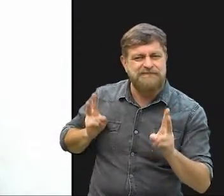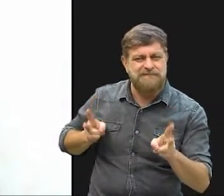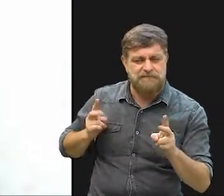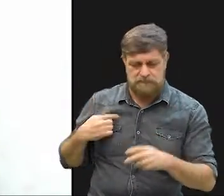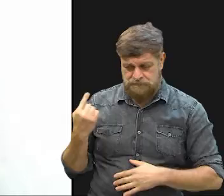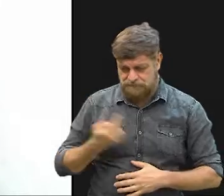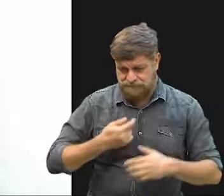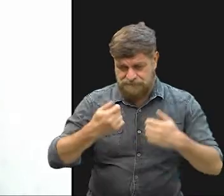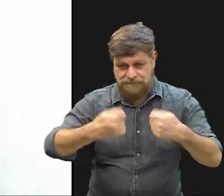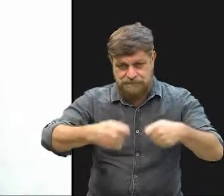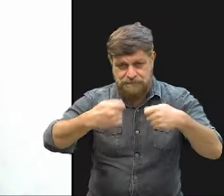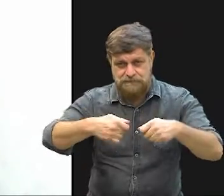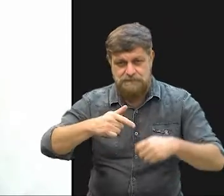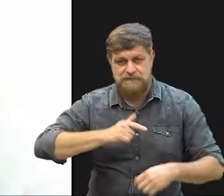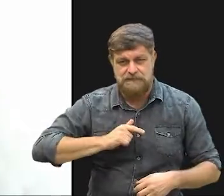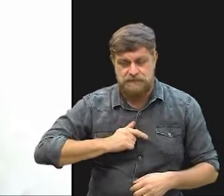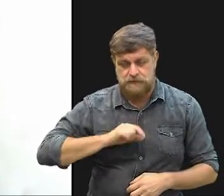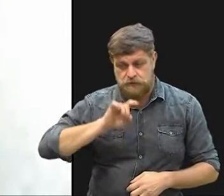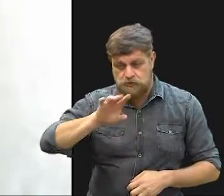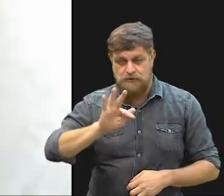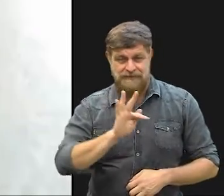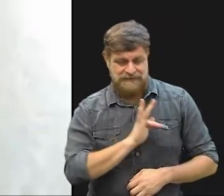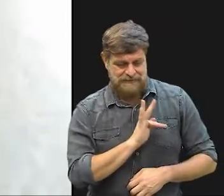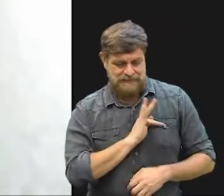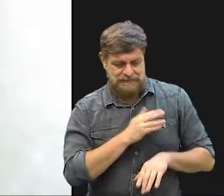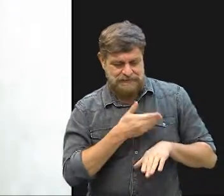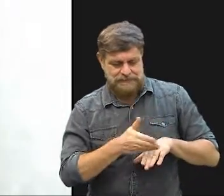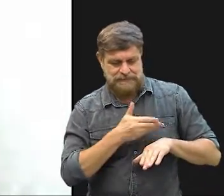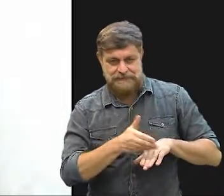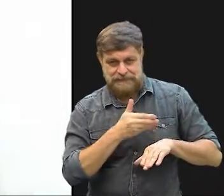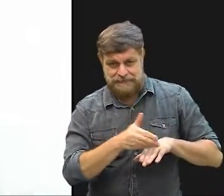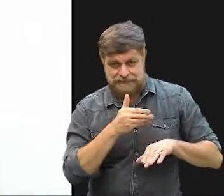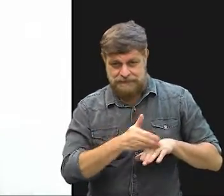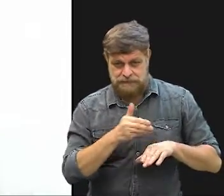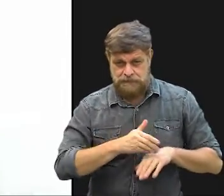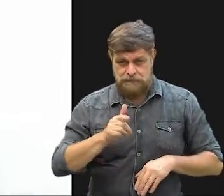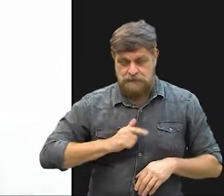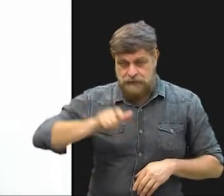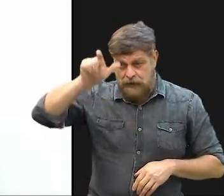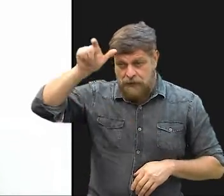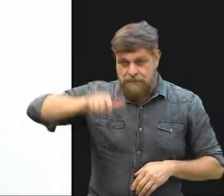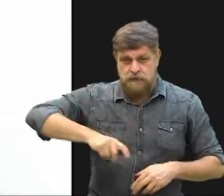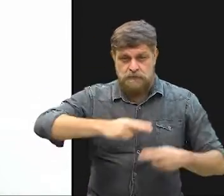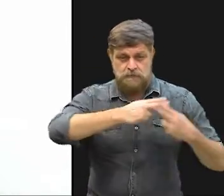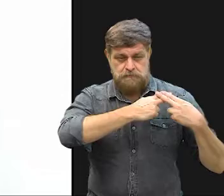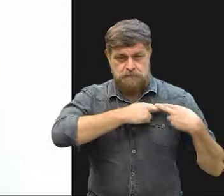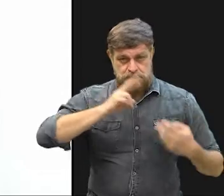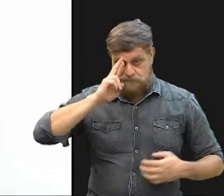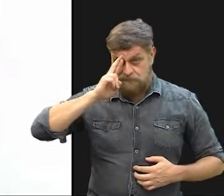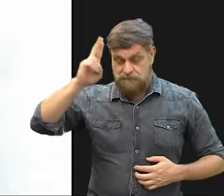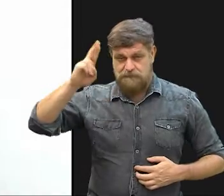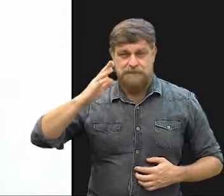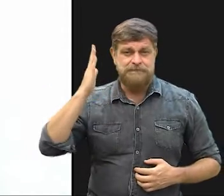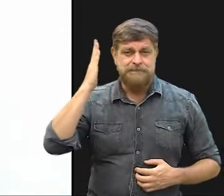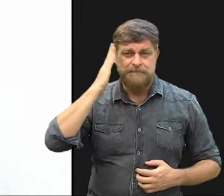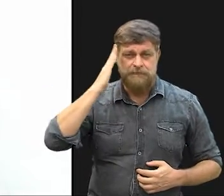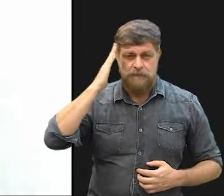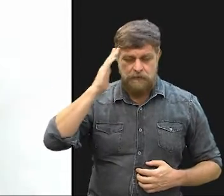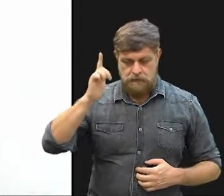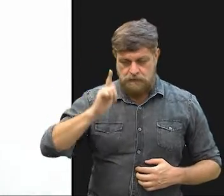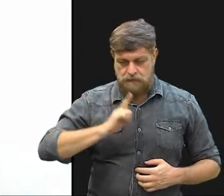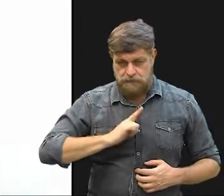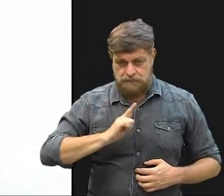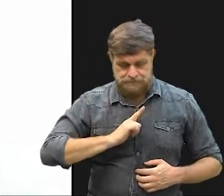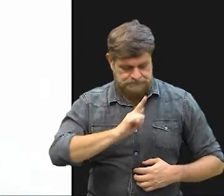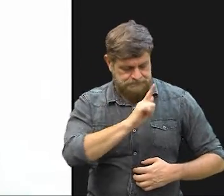estar, não só os treinadores, os atletas, e sim quem comanda em saber, em trazer